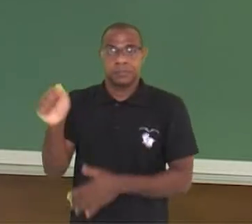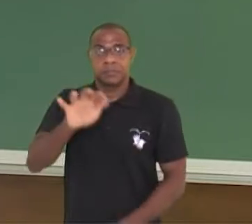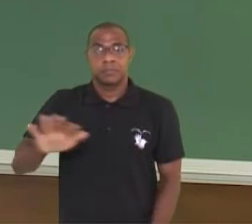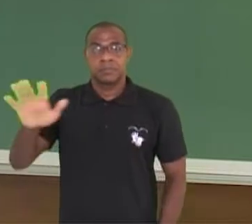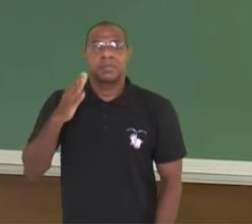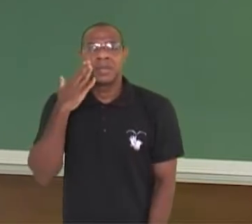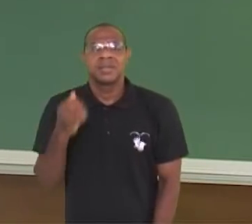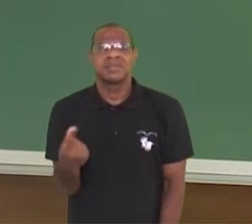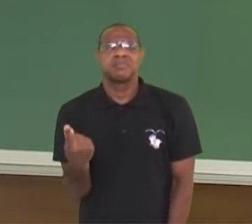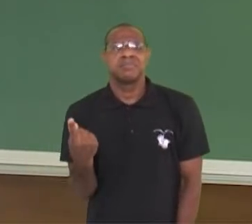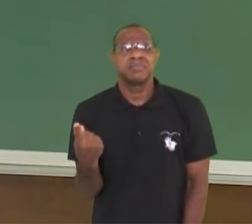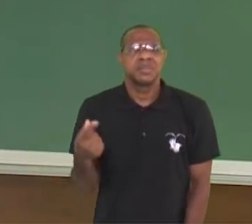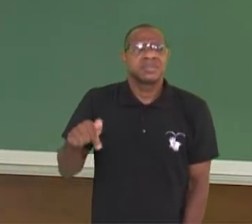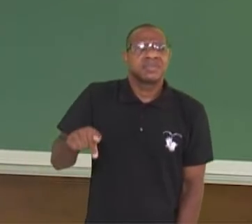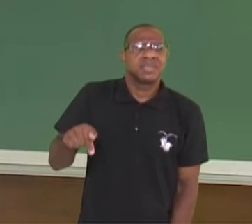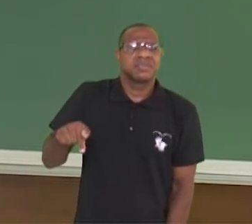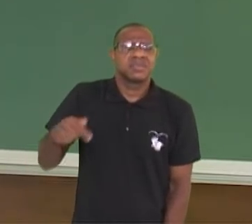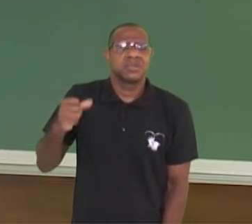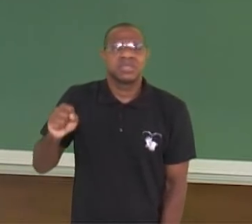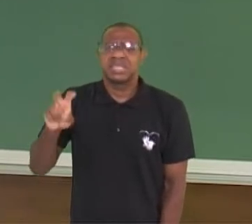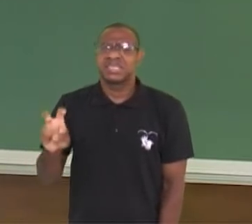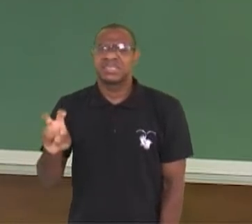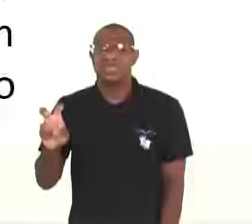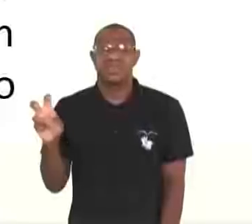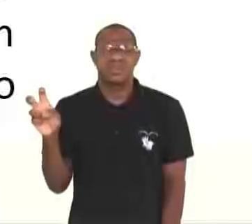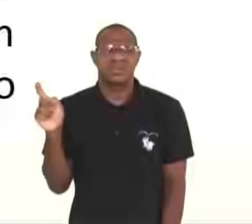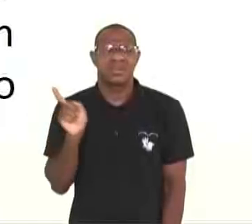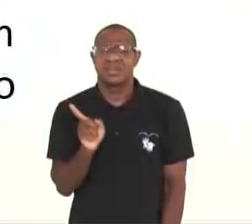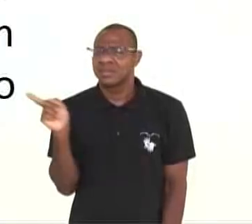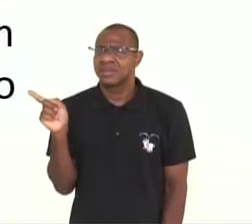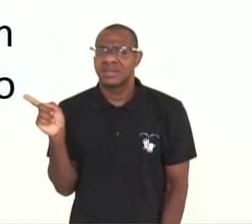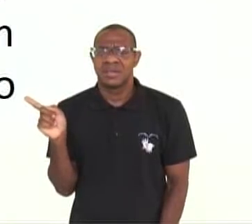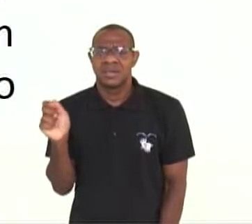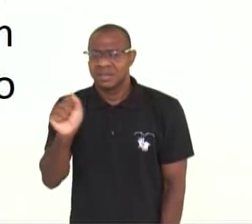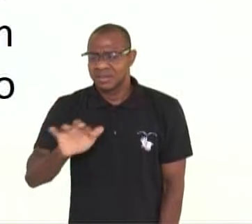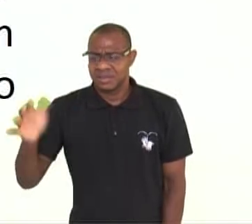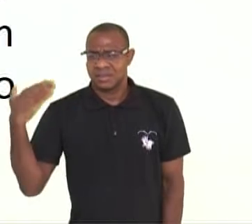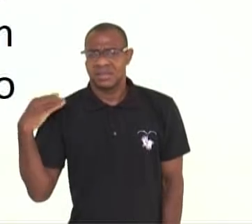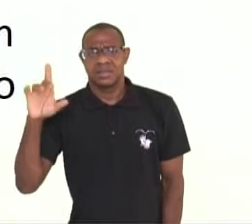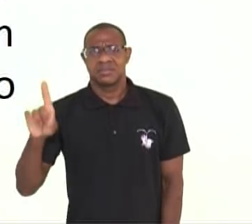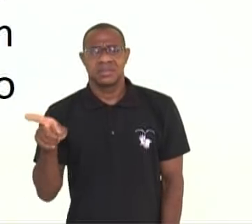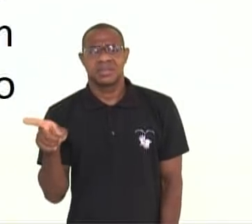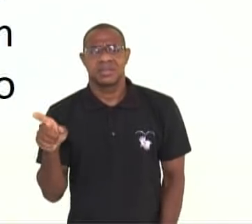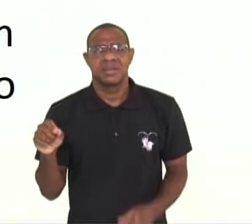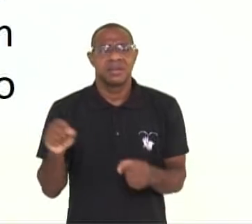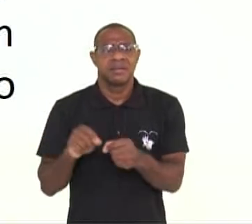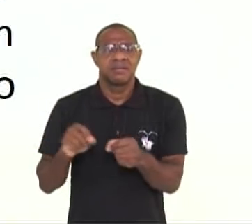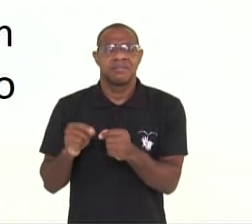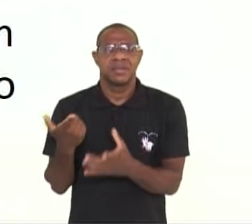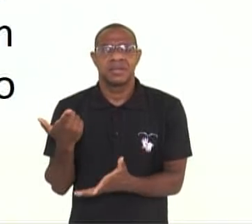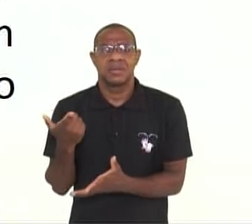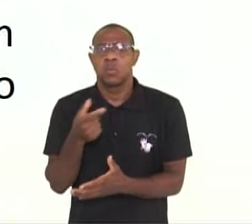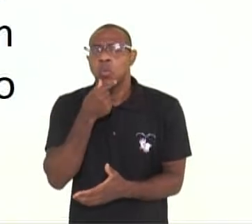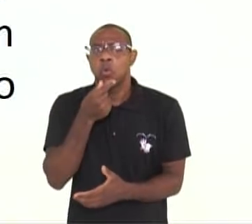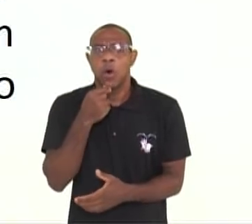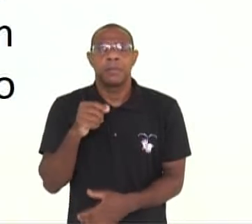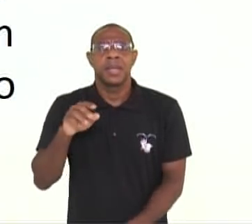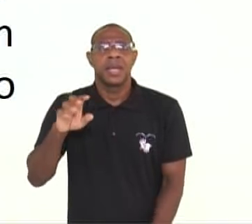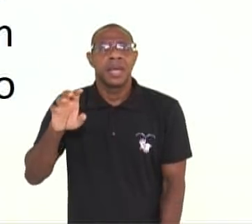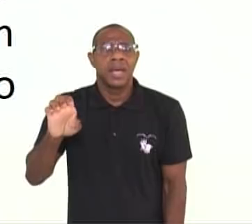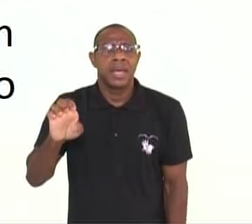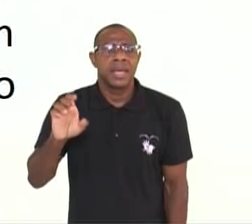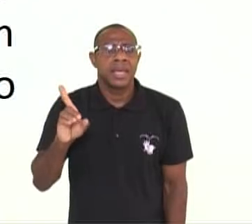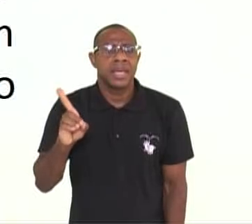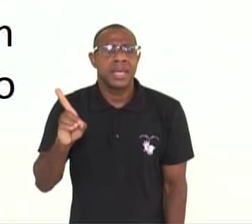de 1785 do seu lado direito. Esse, que foi inventado por Edmund Cartwright, ele iniciou